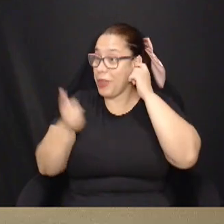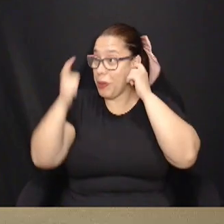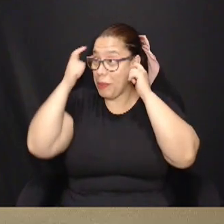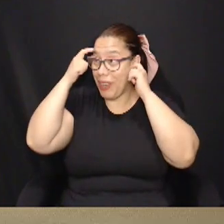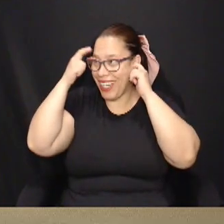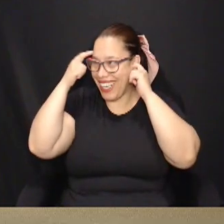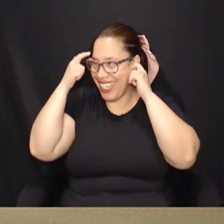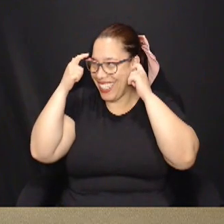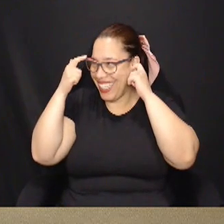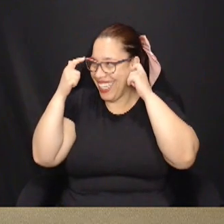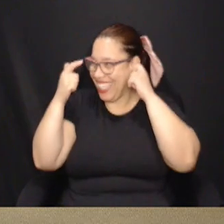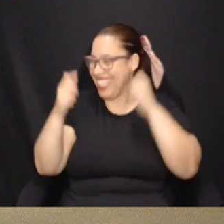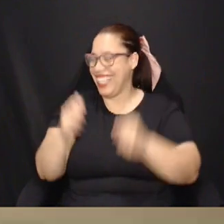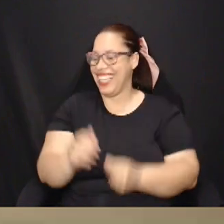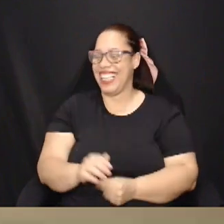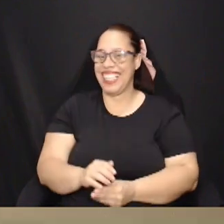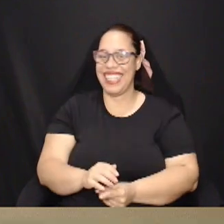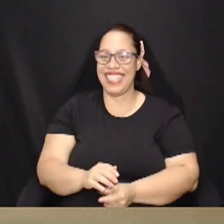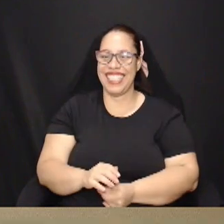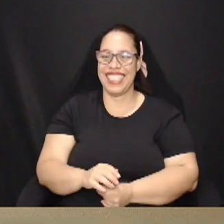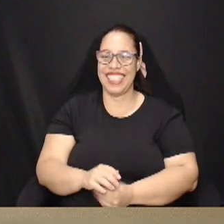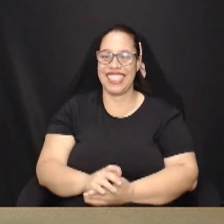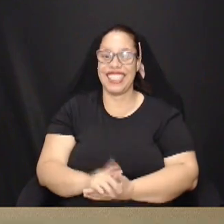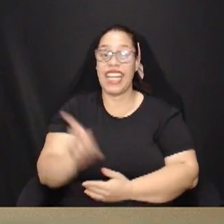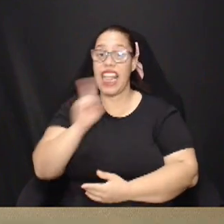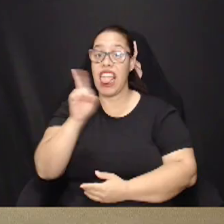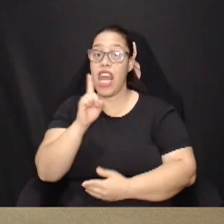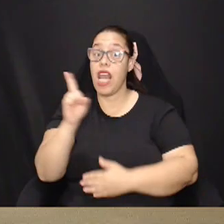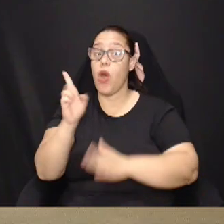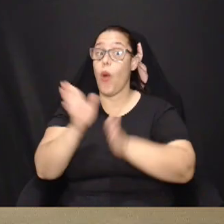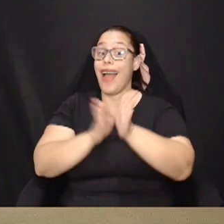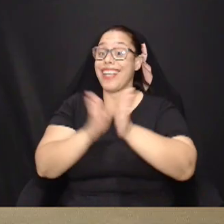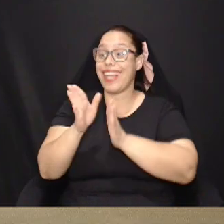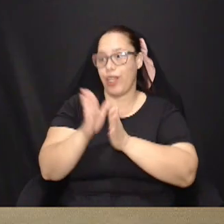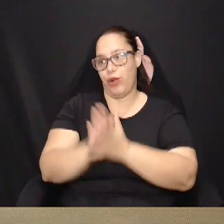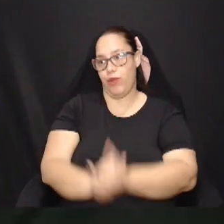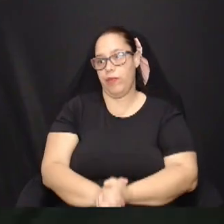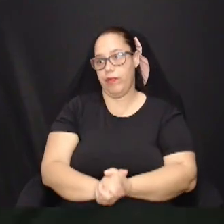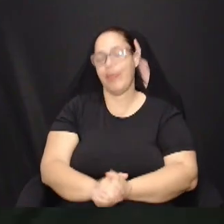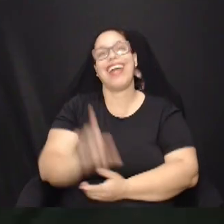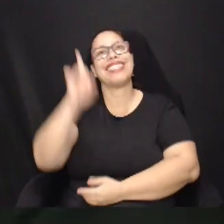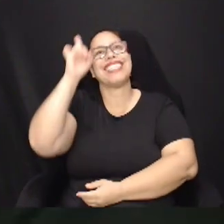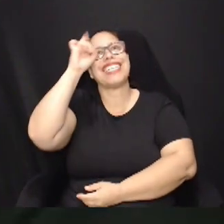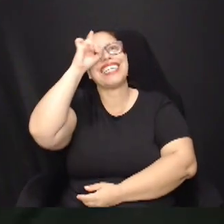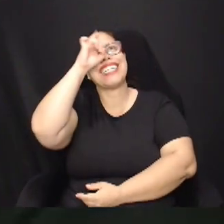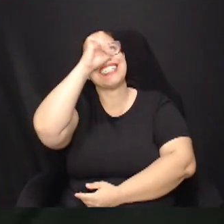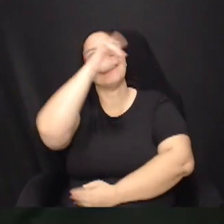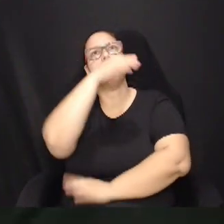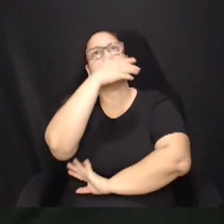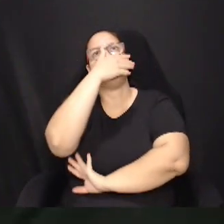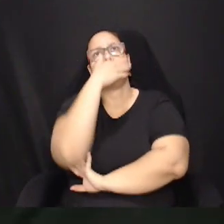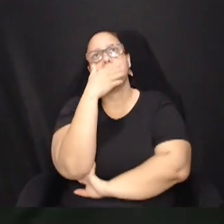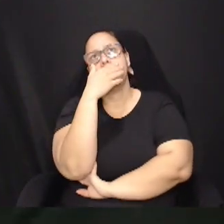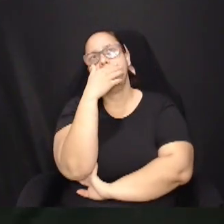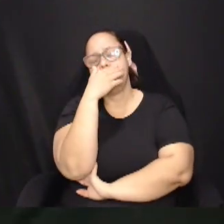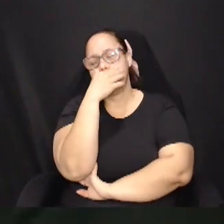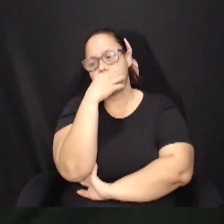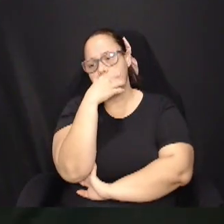fala de não acesso, quando a gente fala da dificuldade do acesso, né? A gente vai lá